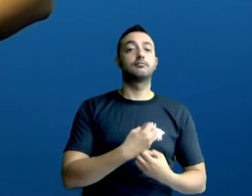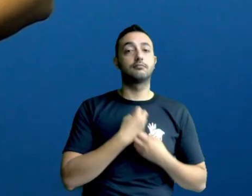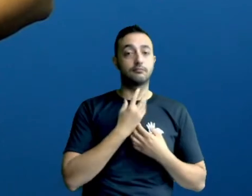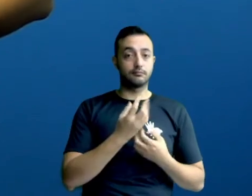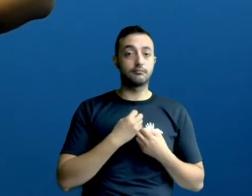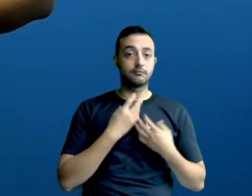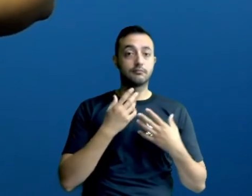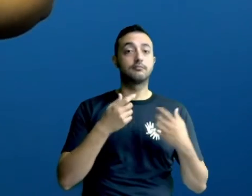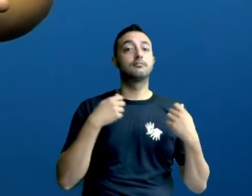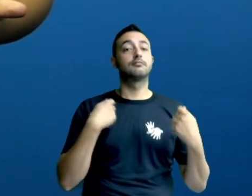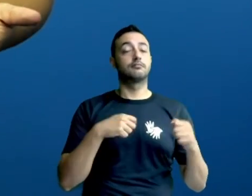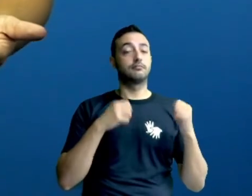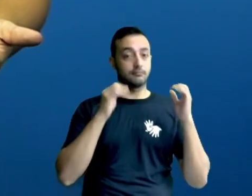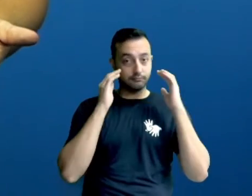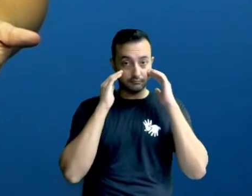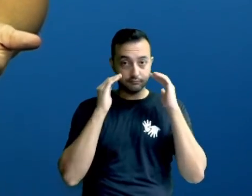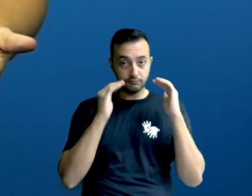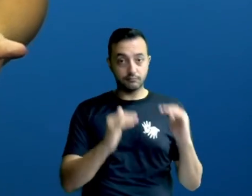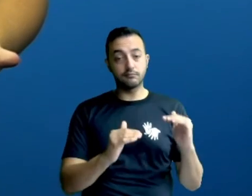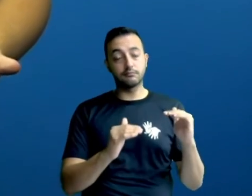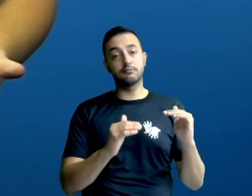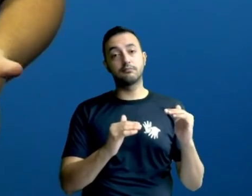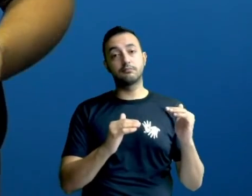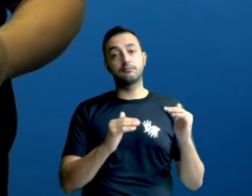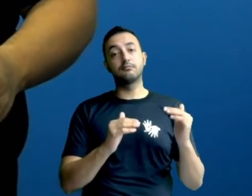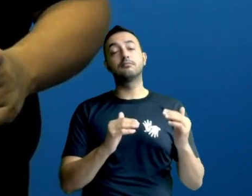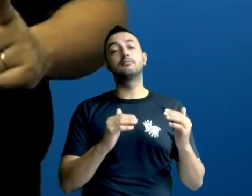que respeitar-se uma